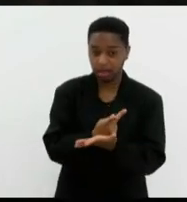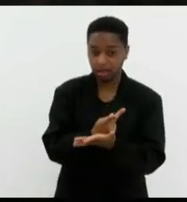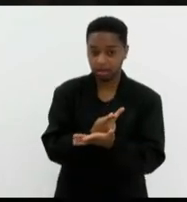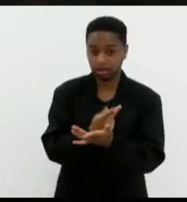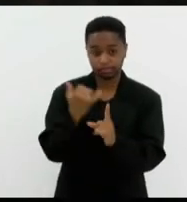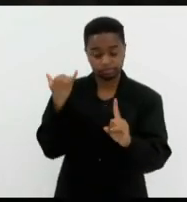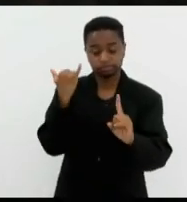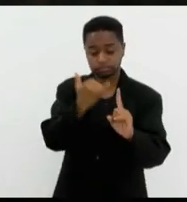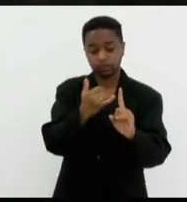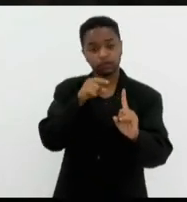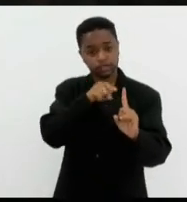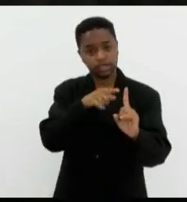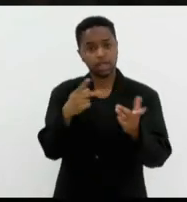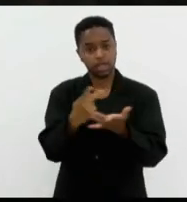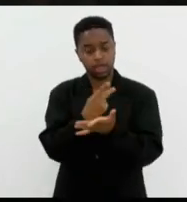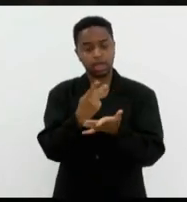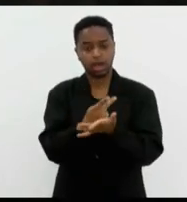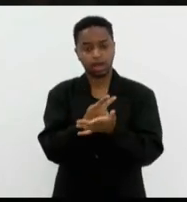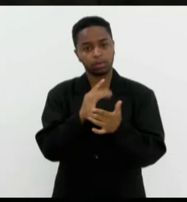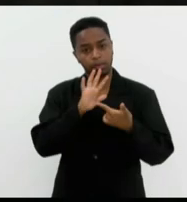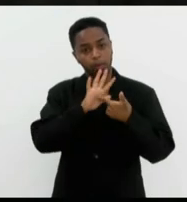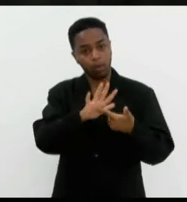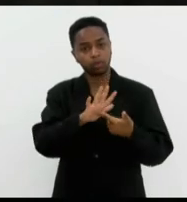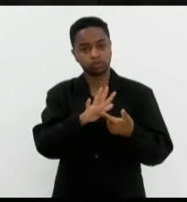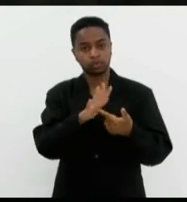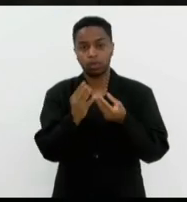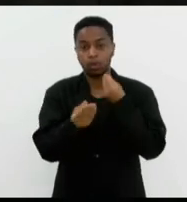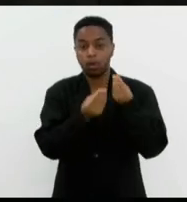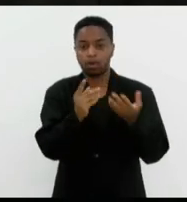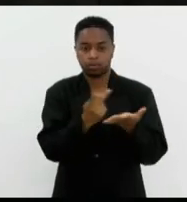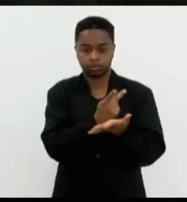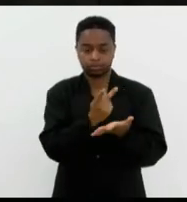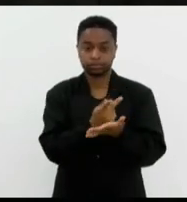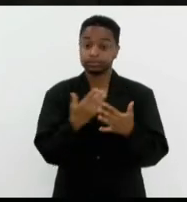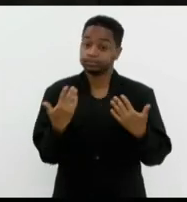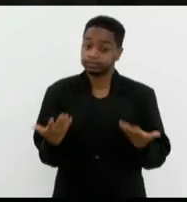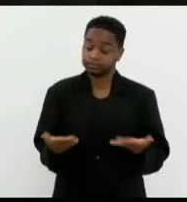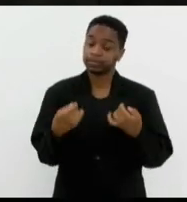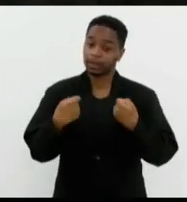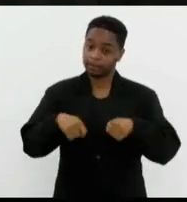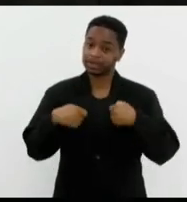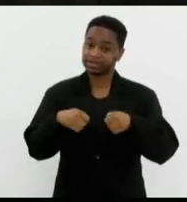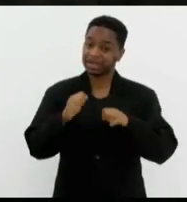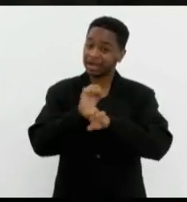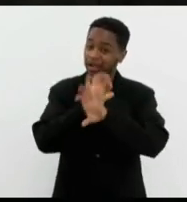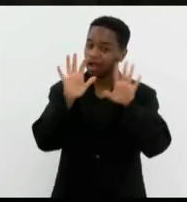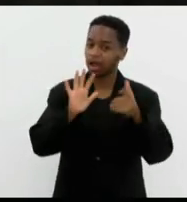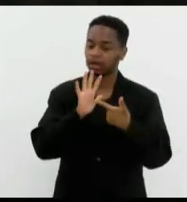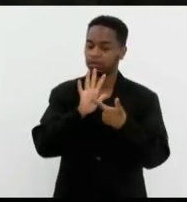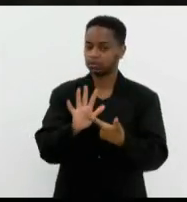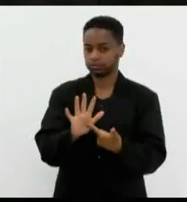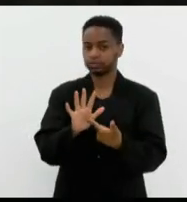qual foi o erro que ele cometeu. Então é preciso isso ficar claro.